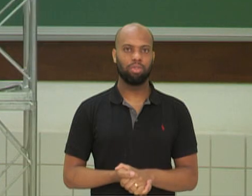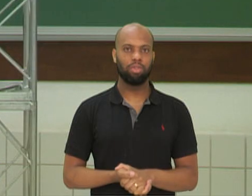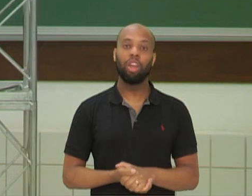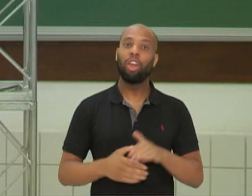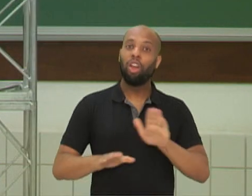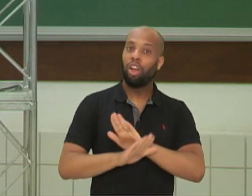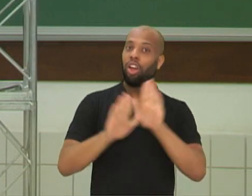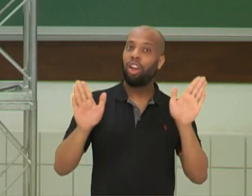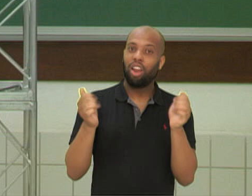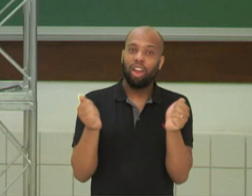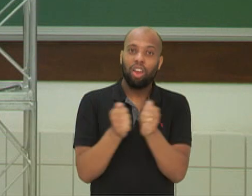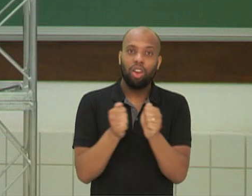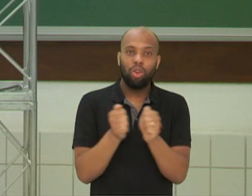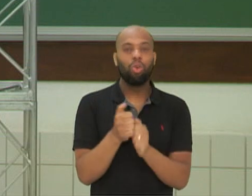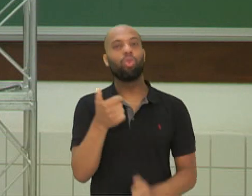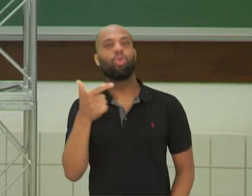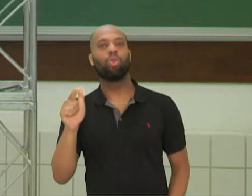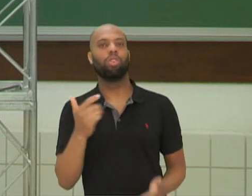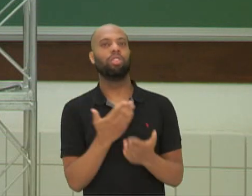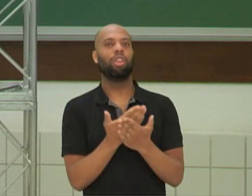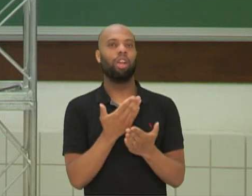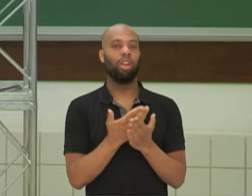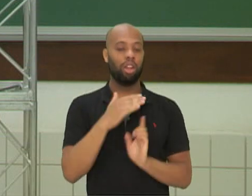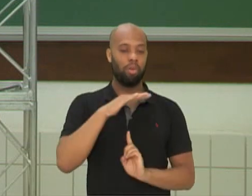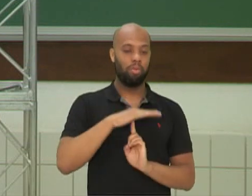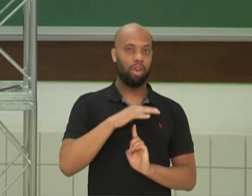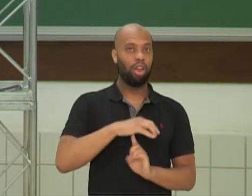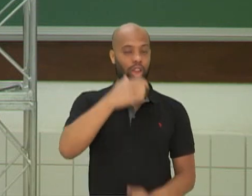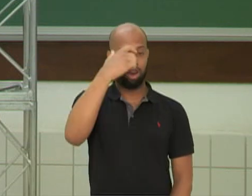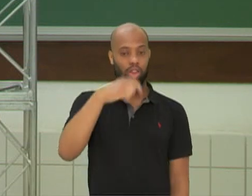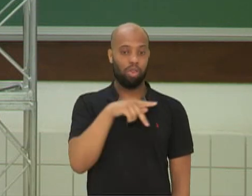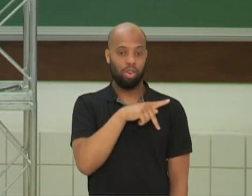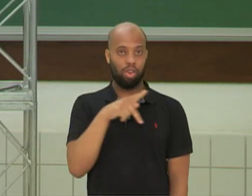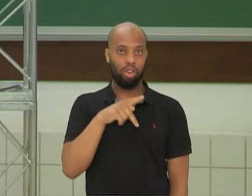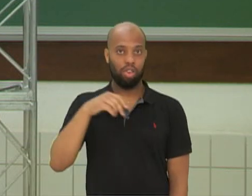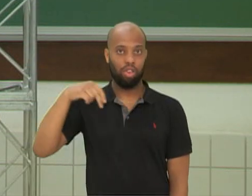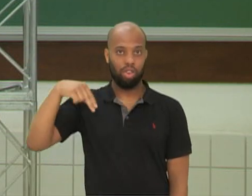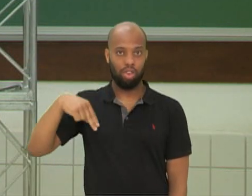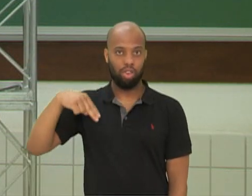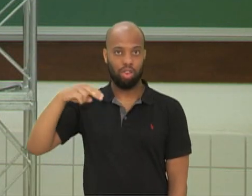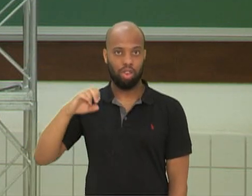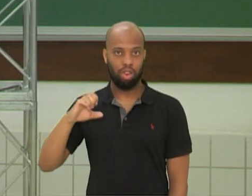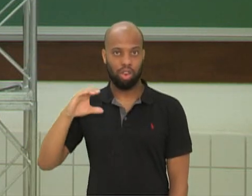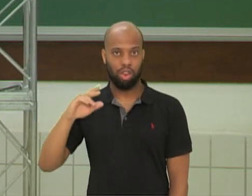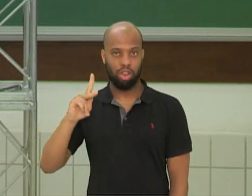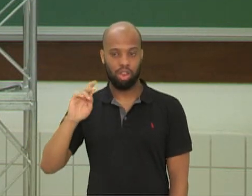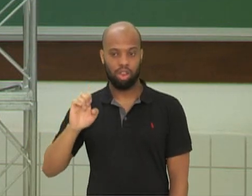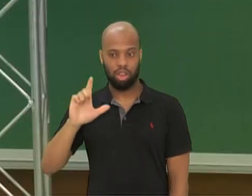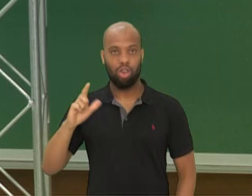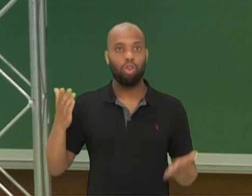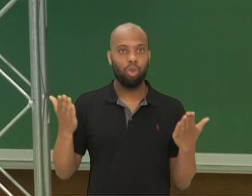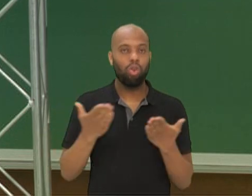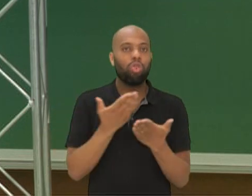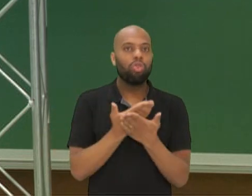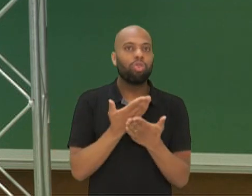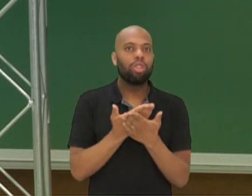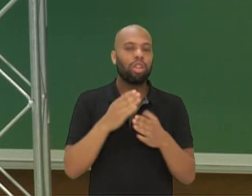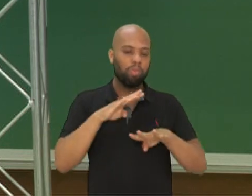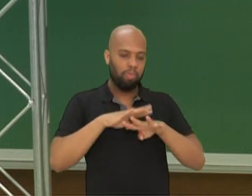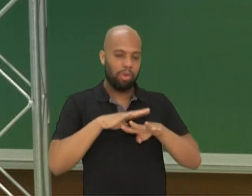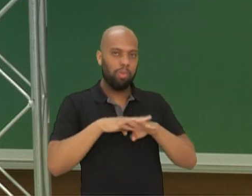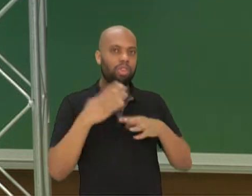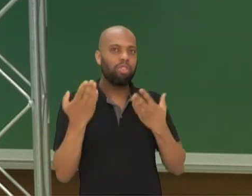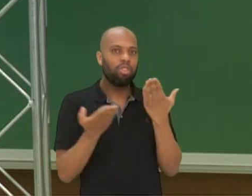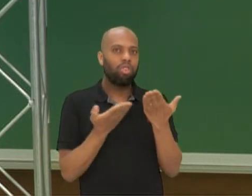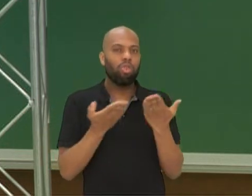Olá, vamos juntos para mais uma aula Paraná. Professor Neckel, professor Wagner Neckel, e nós vamos falar de matemática nessa aula, vamos